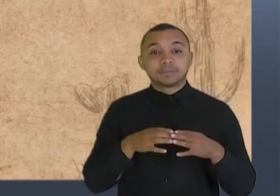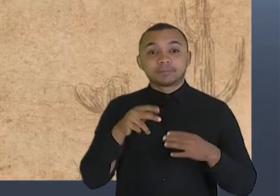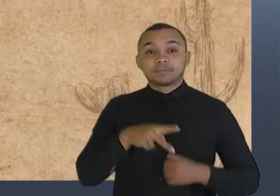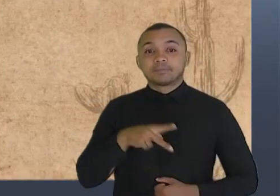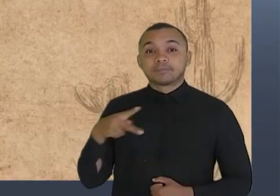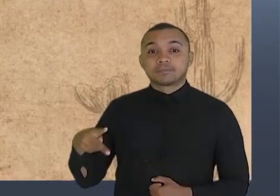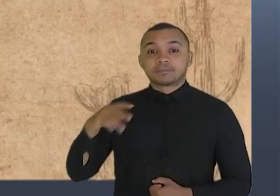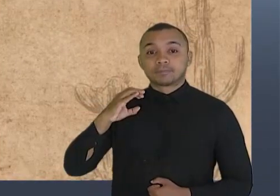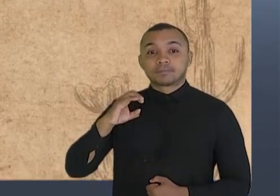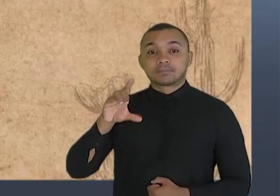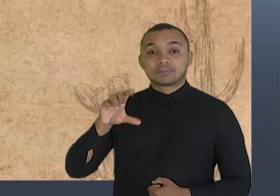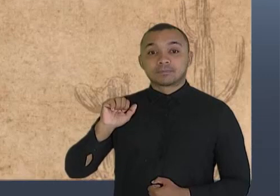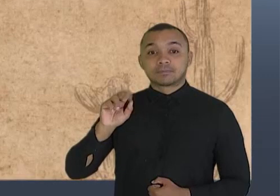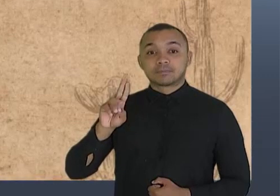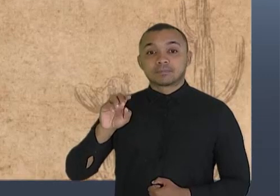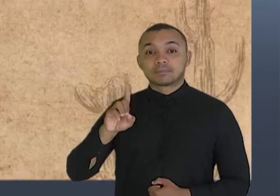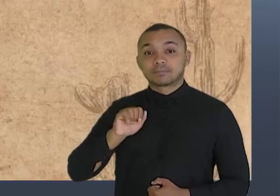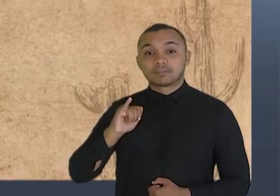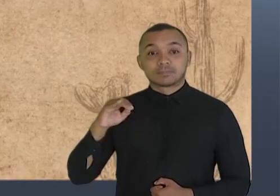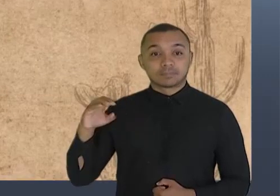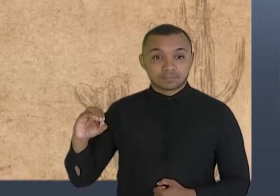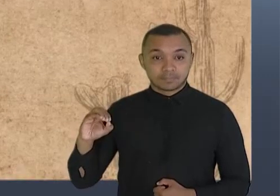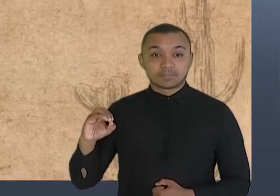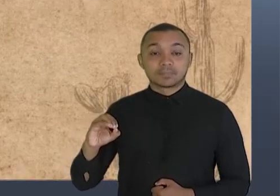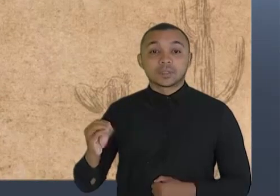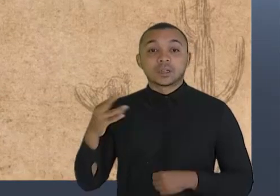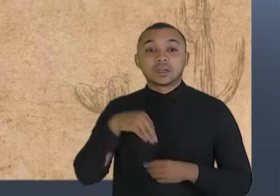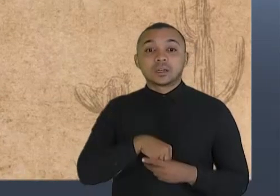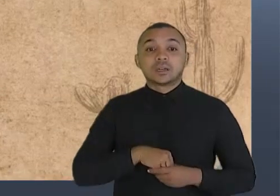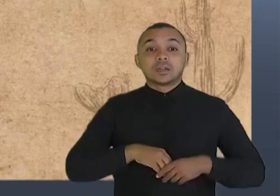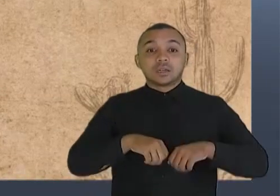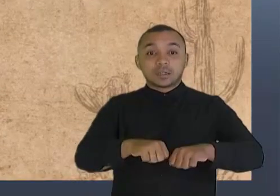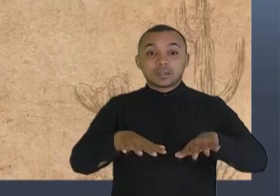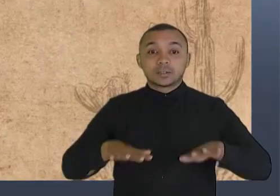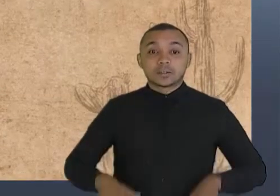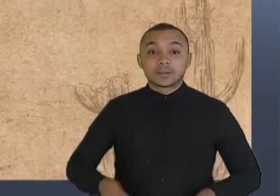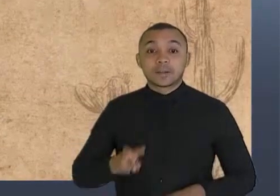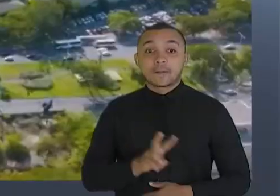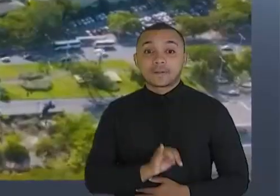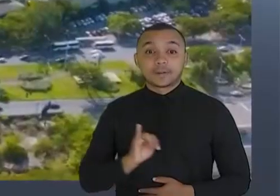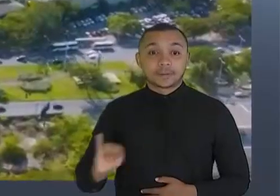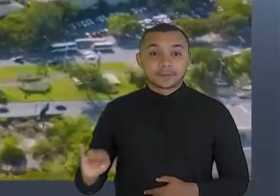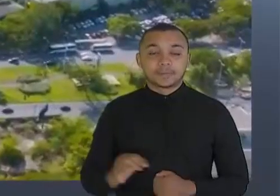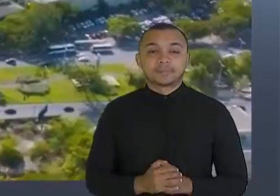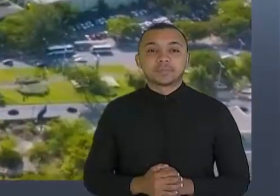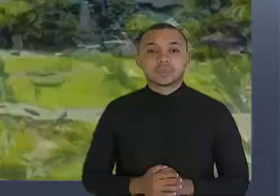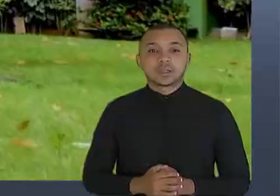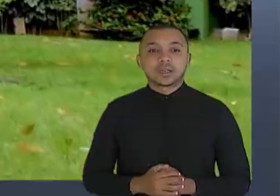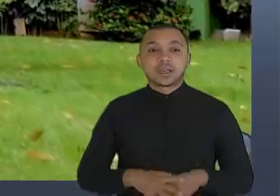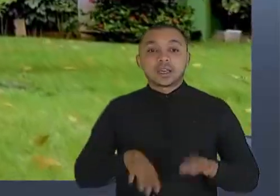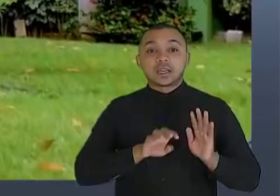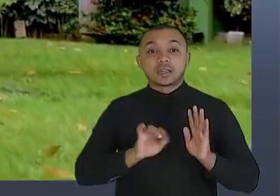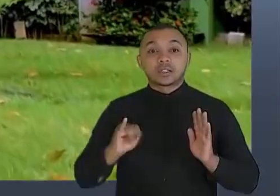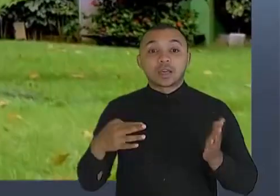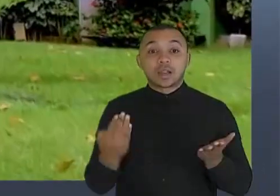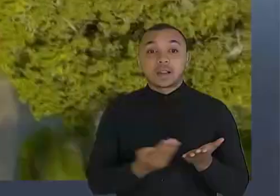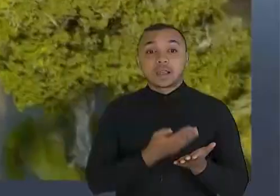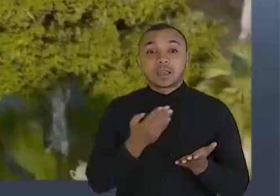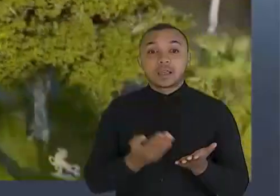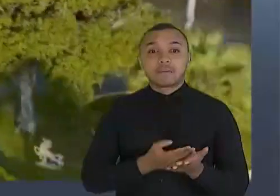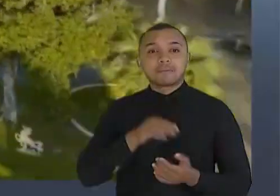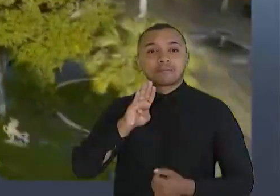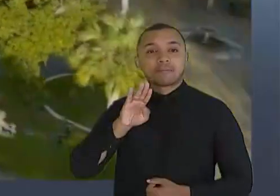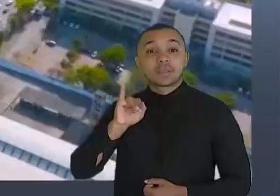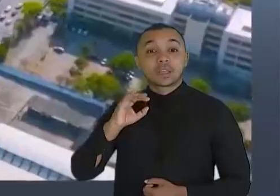Cláudio Henrique Nunes de Sena, no auditório da biblioteca. E vai ter o lançamento do edital do livro Bioma da Caatinga? Como é que é isso? Pronto,